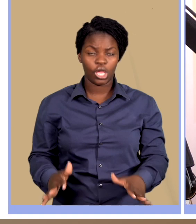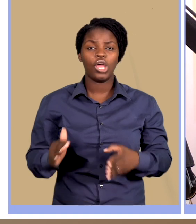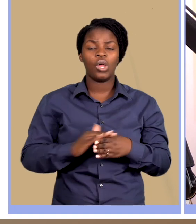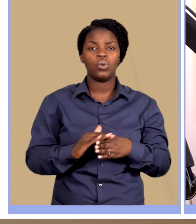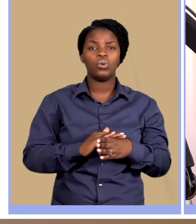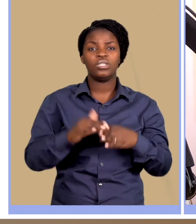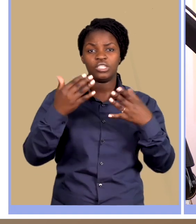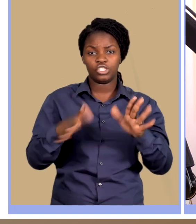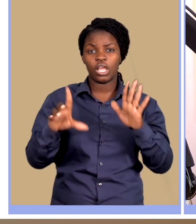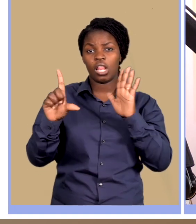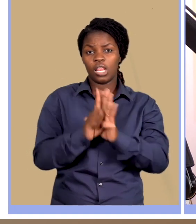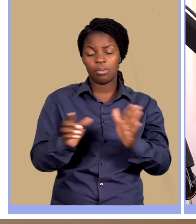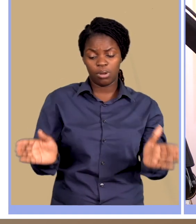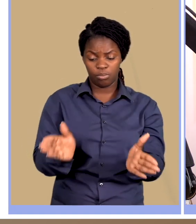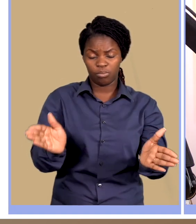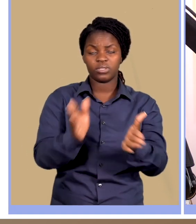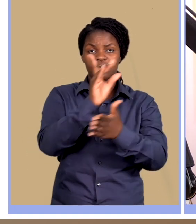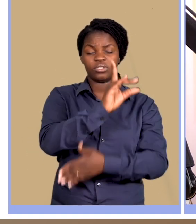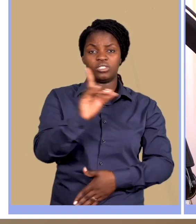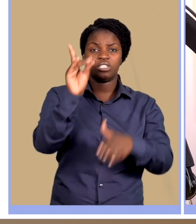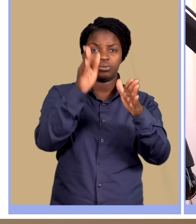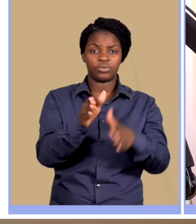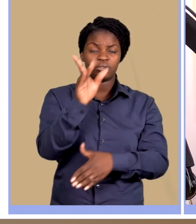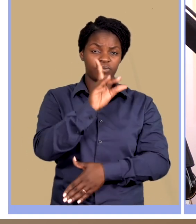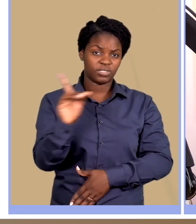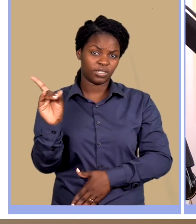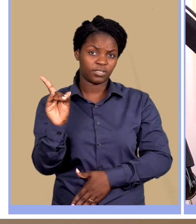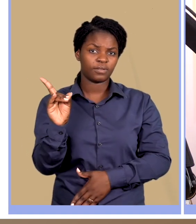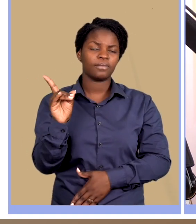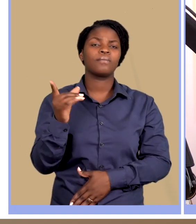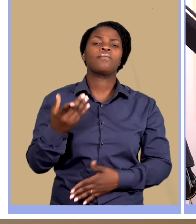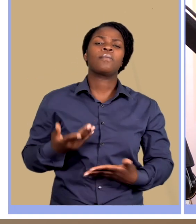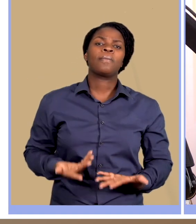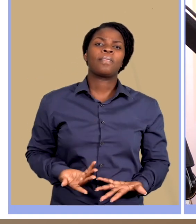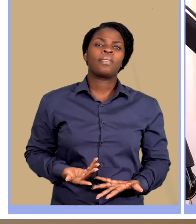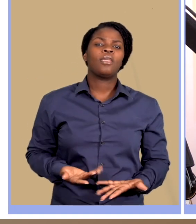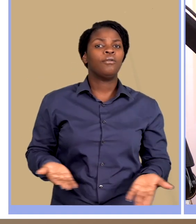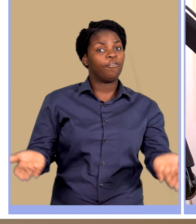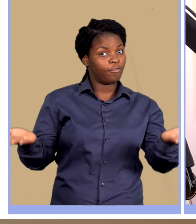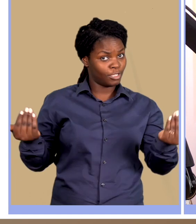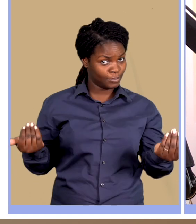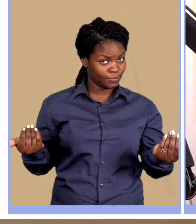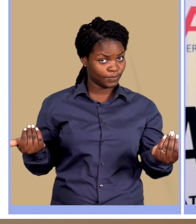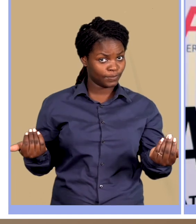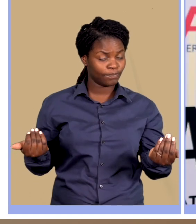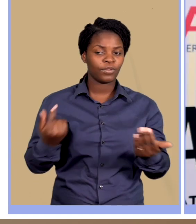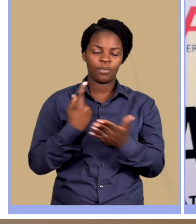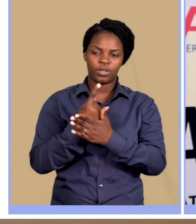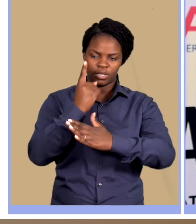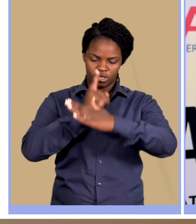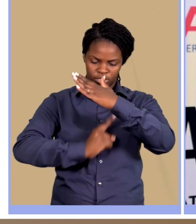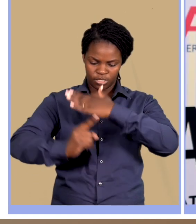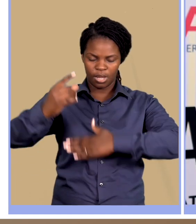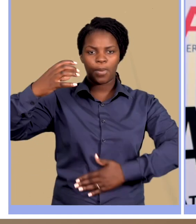social, é só dirigir-se ao Ministério Tutelar. que é o Ministério de Gênero, Criança e Ação Social. Mas, se